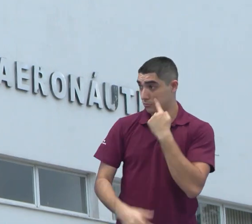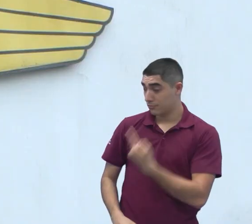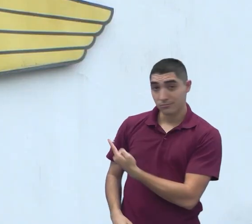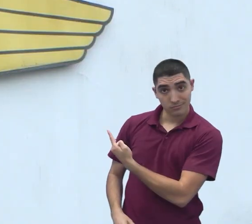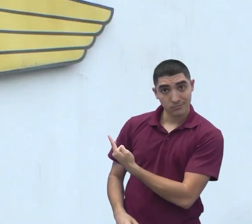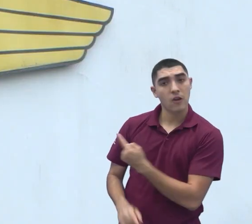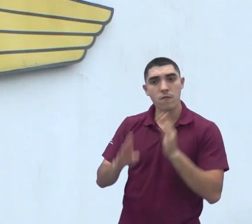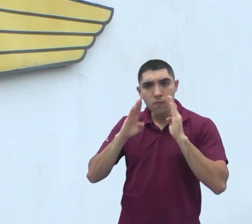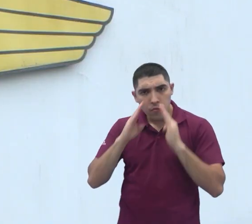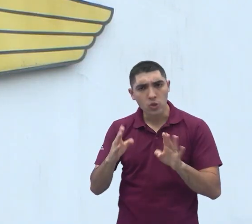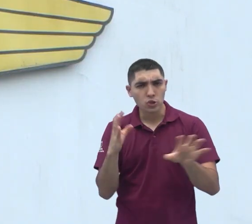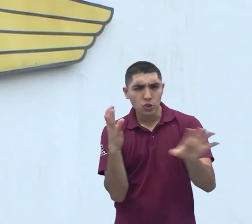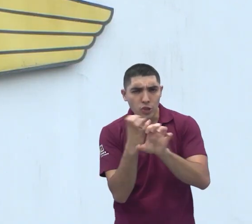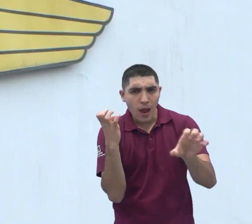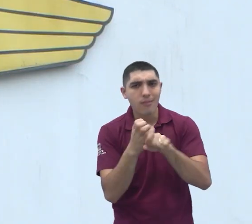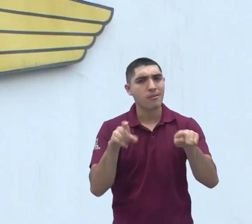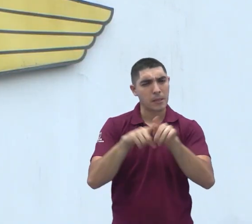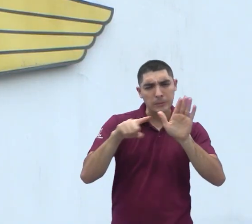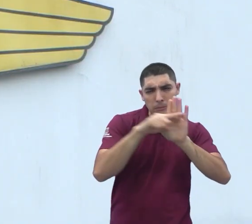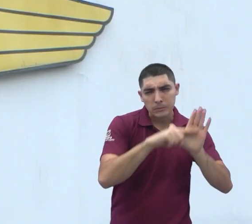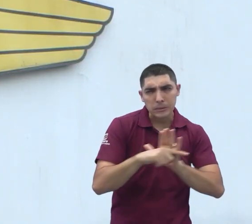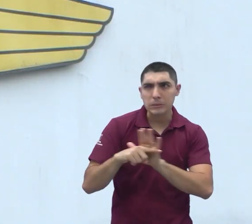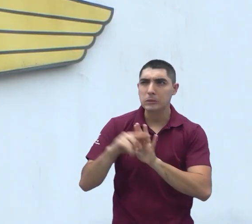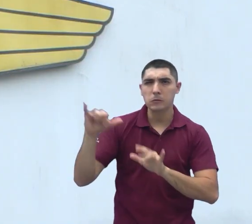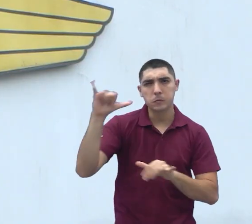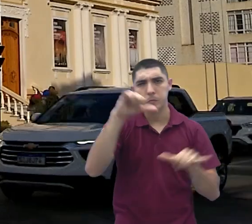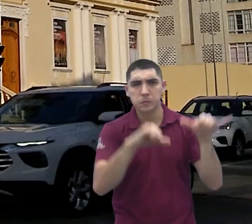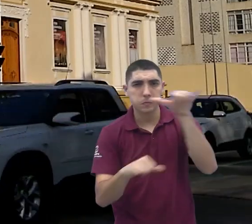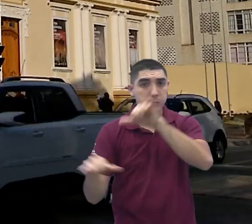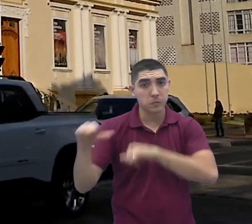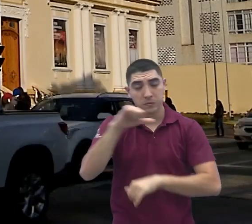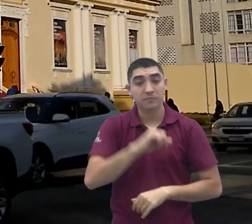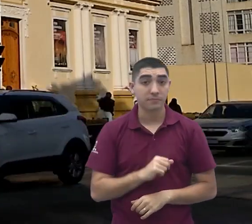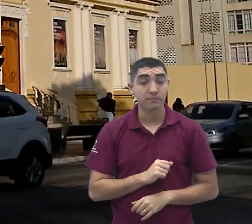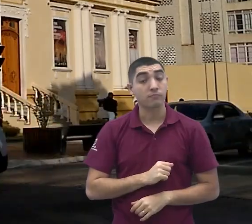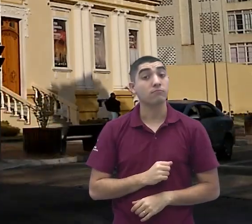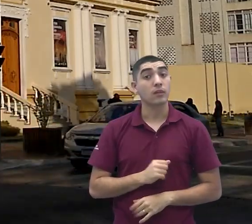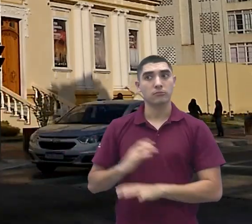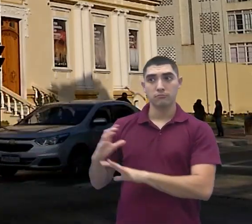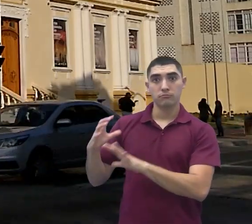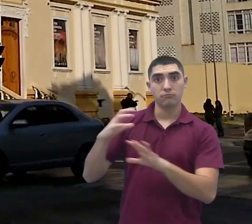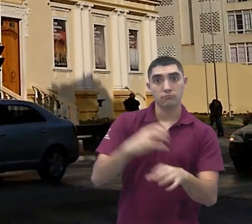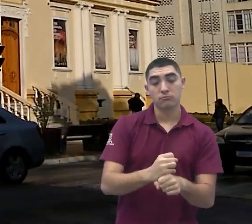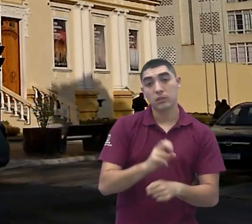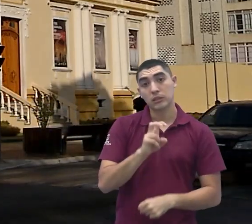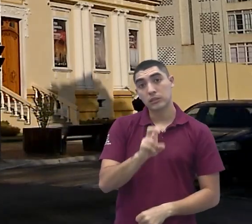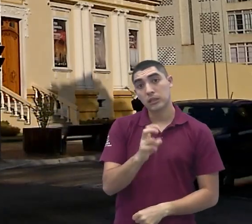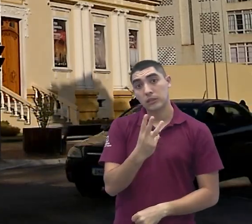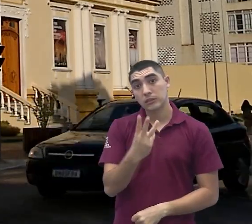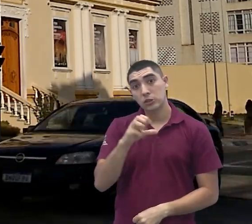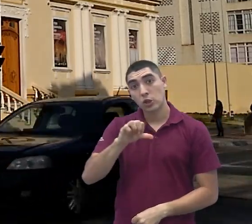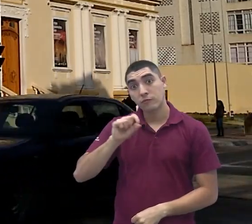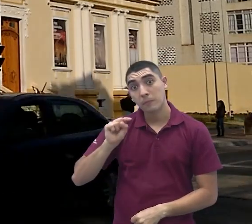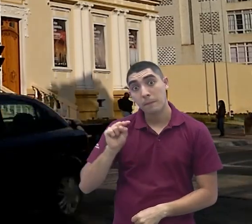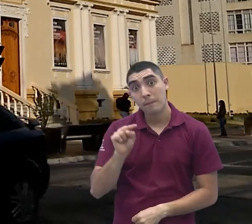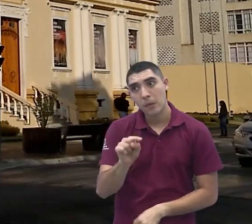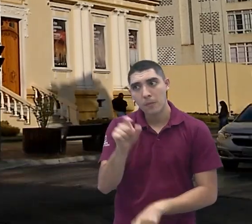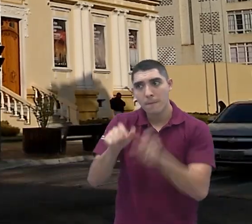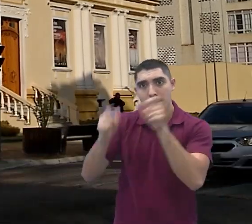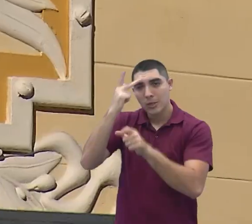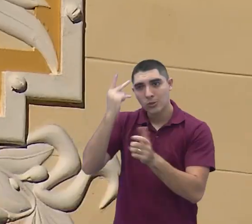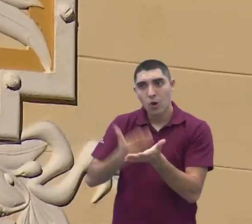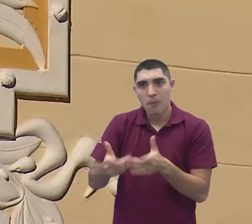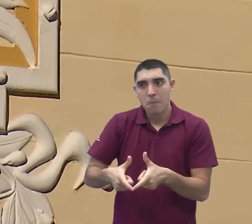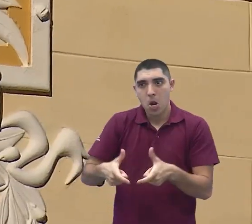Aeronáutica, referência em engenharia e pesquisa no país. No fim do século, já eram 539 mil